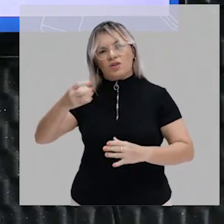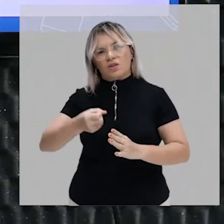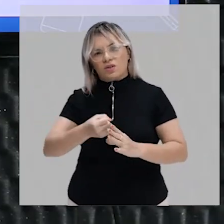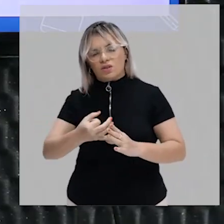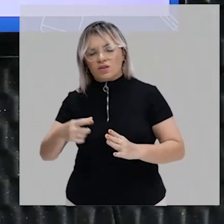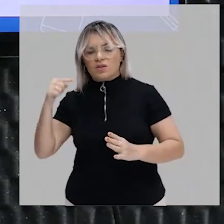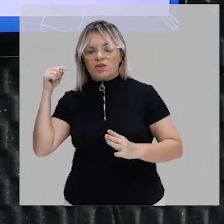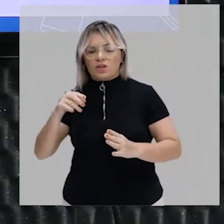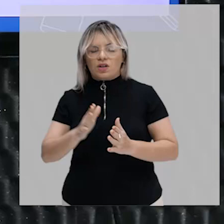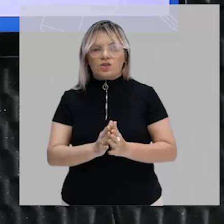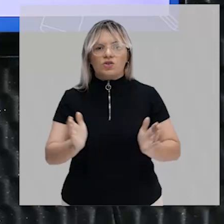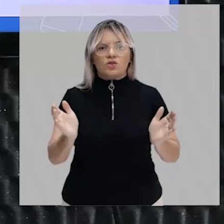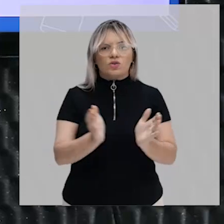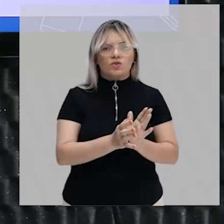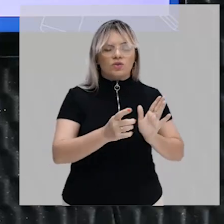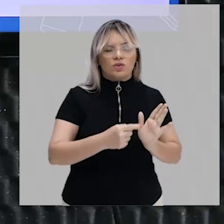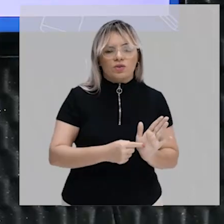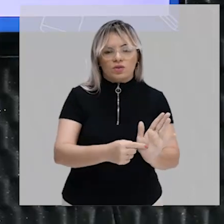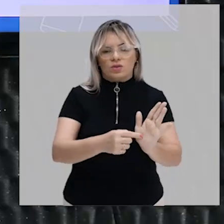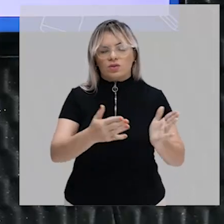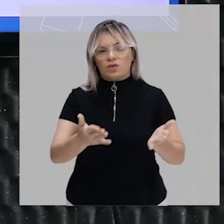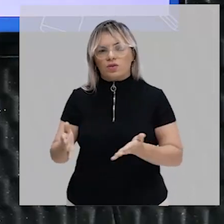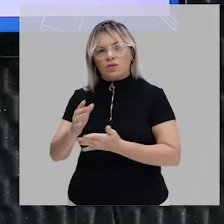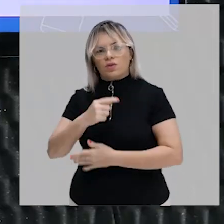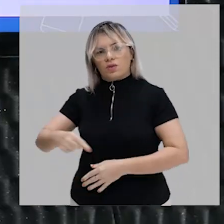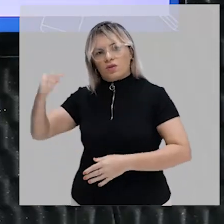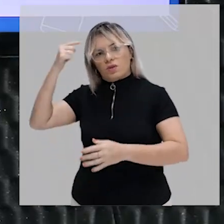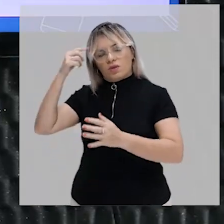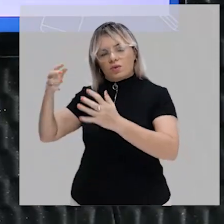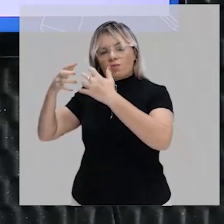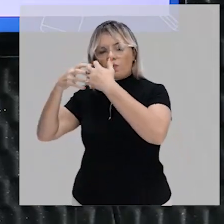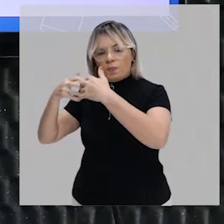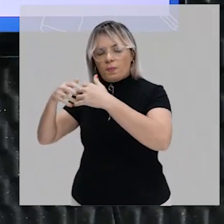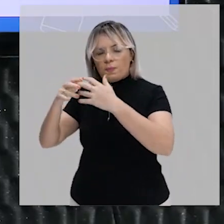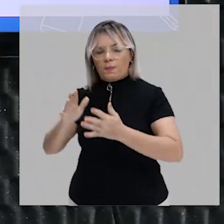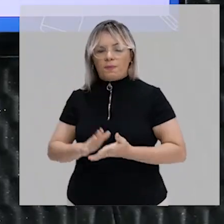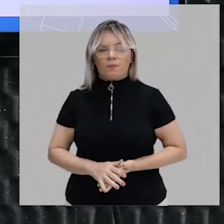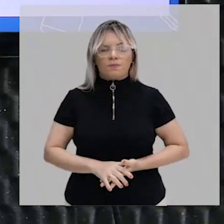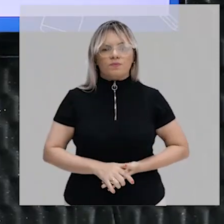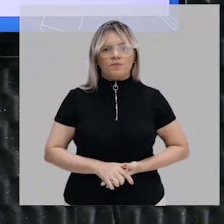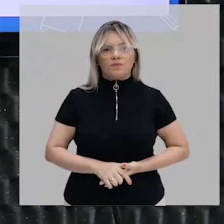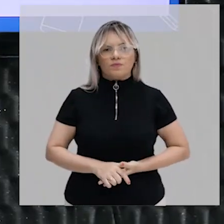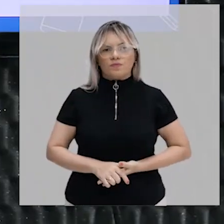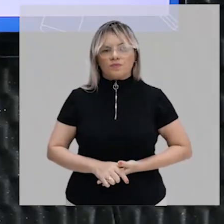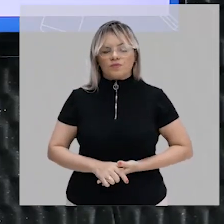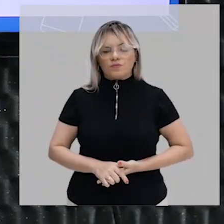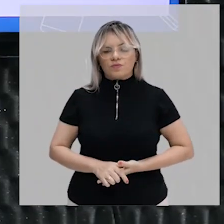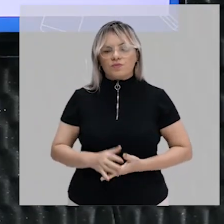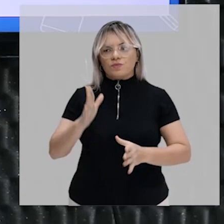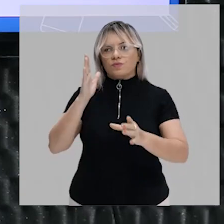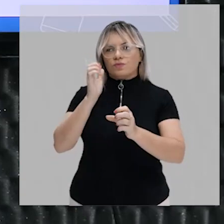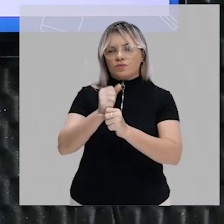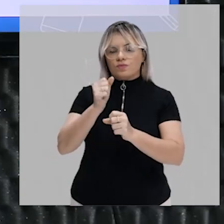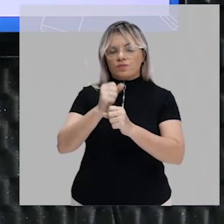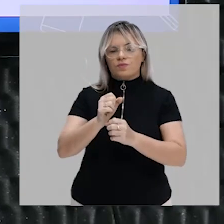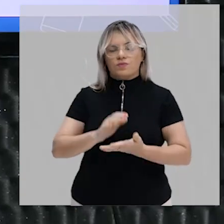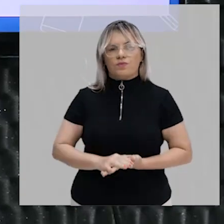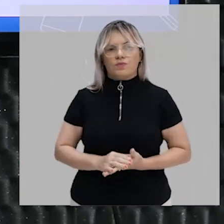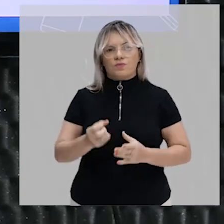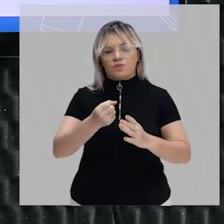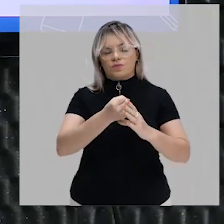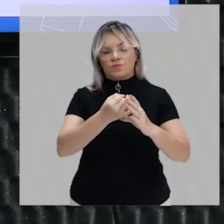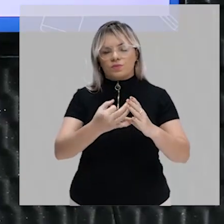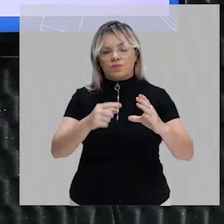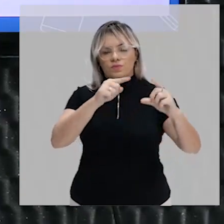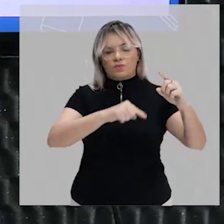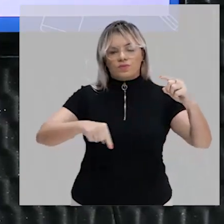conjuntos, tá bom? Então, é esse o raciocínio. Ora, se você está calculando o número de A,